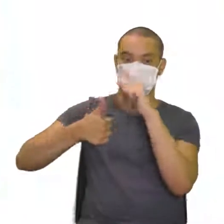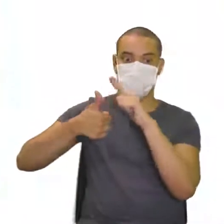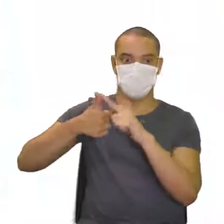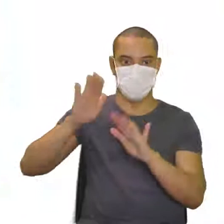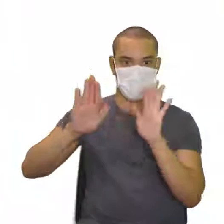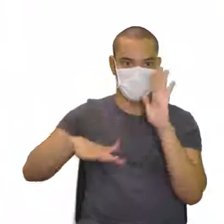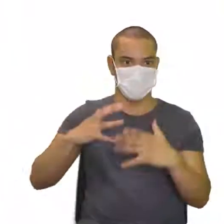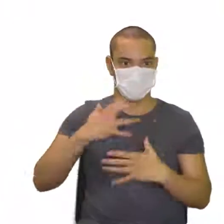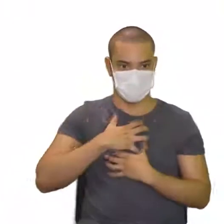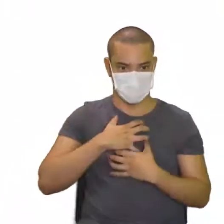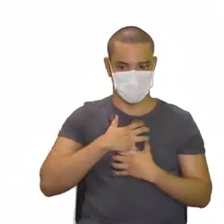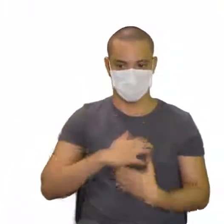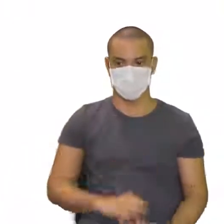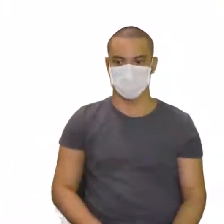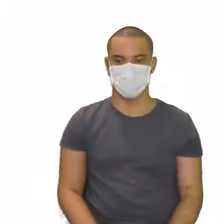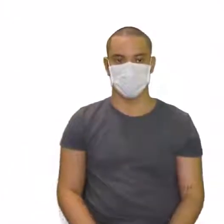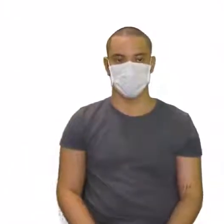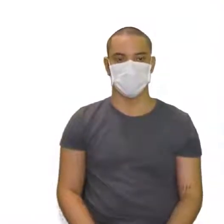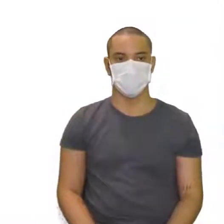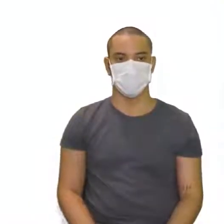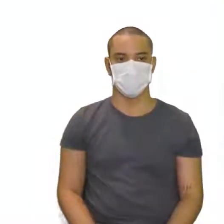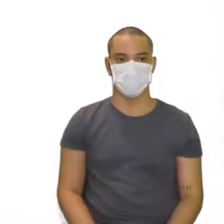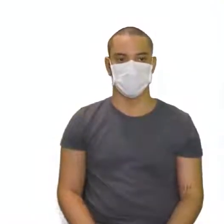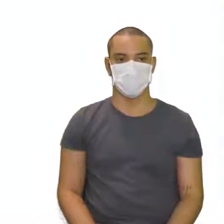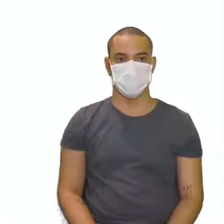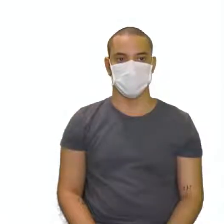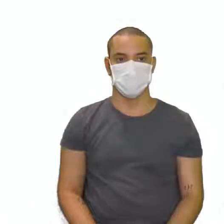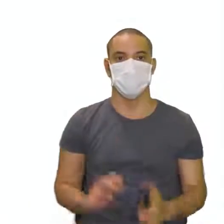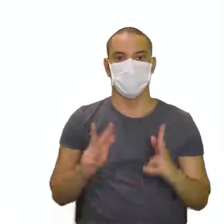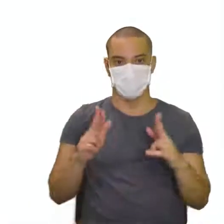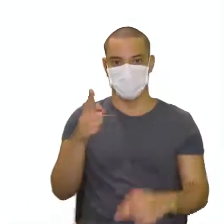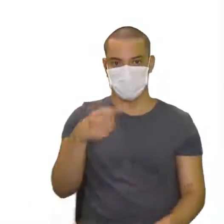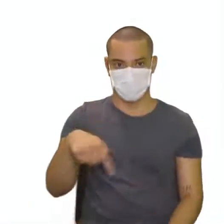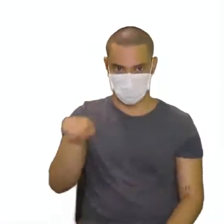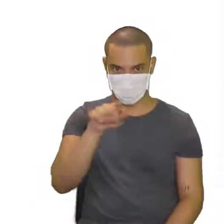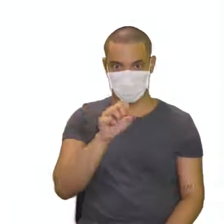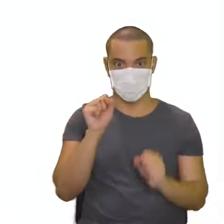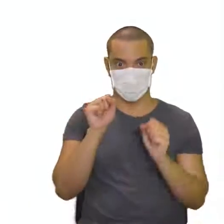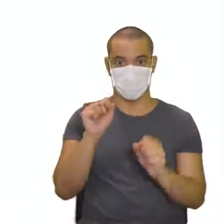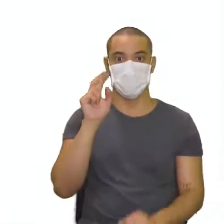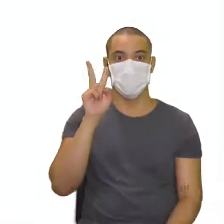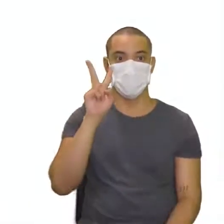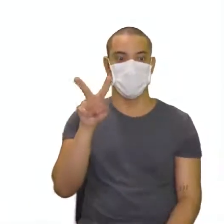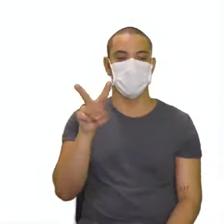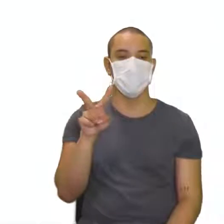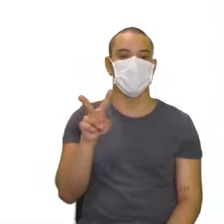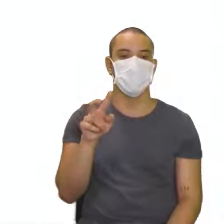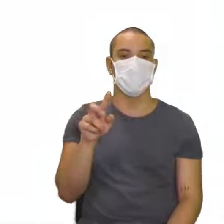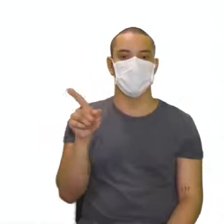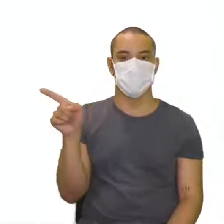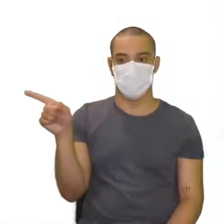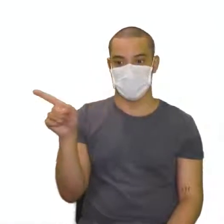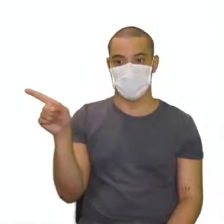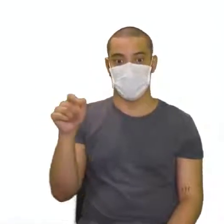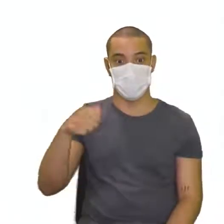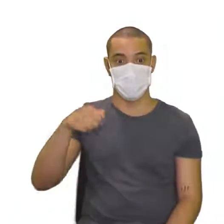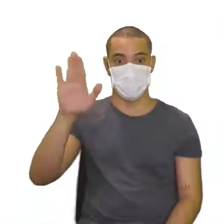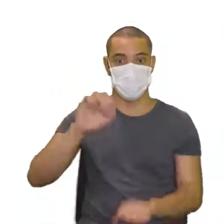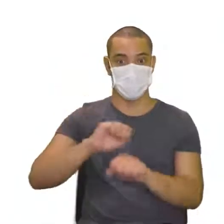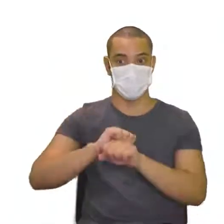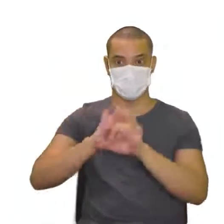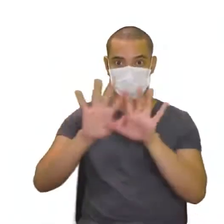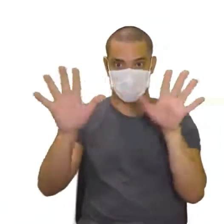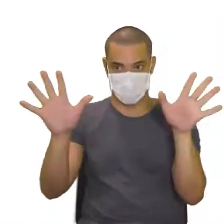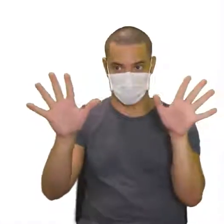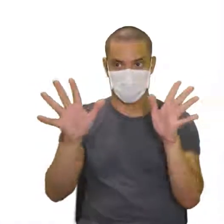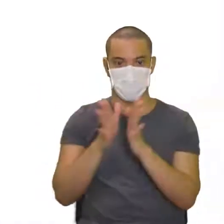tá? E ali, como vocês podem ver, colocando mais claro uma imagem pela regra ali da mão direita,